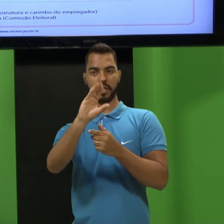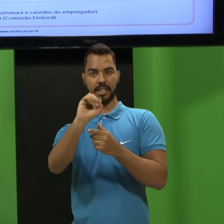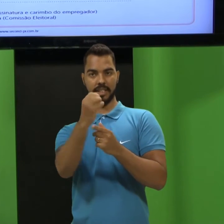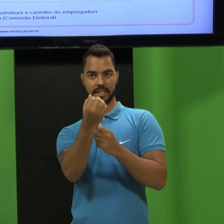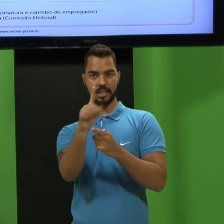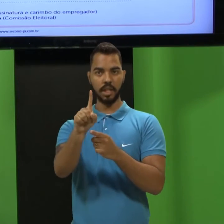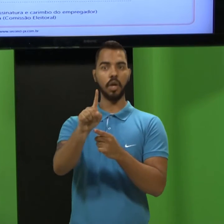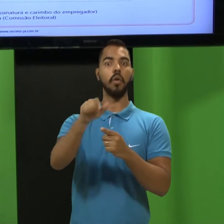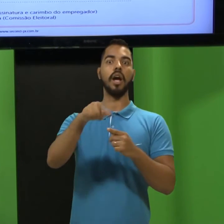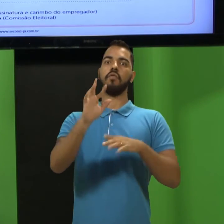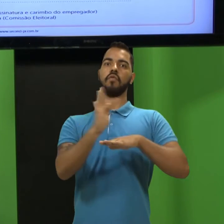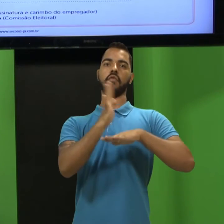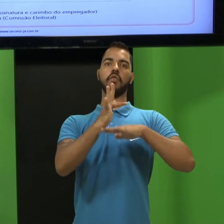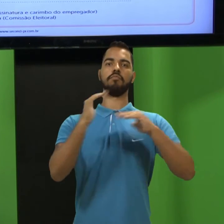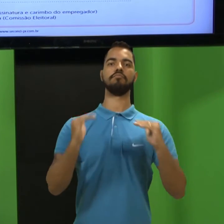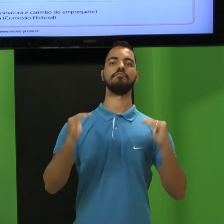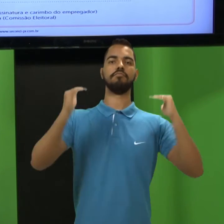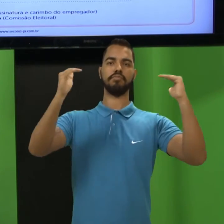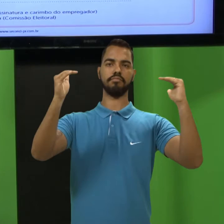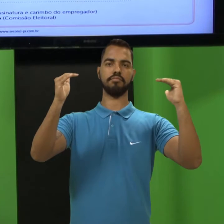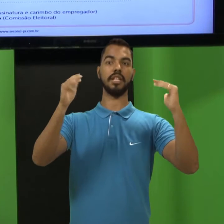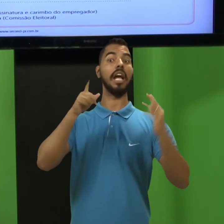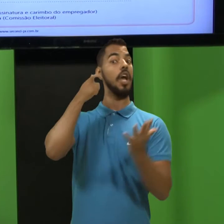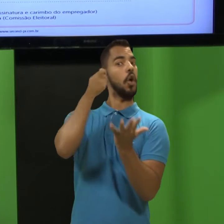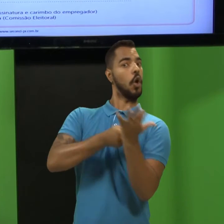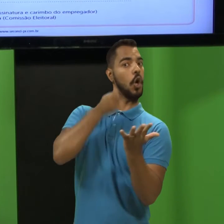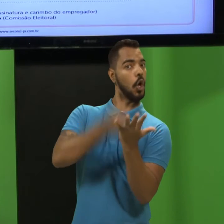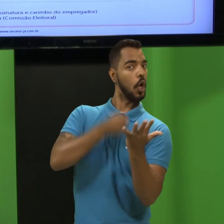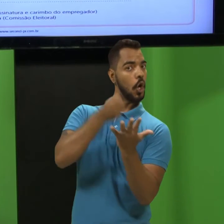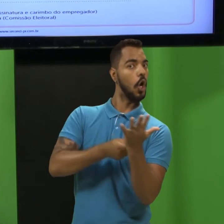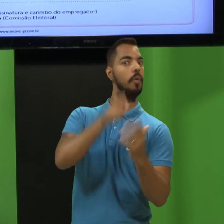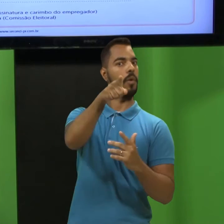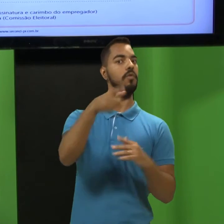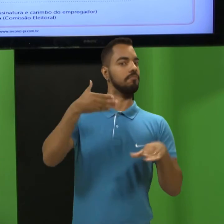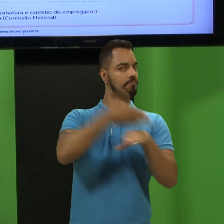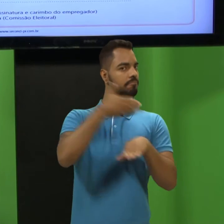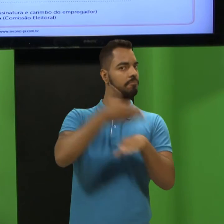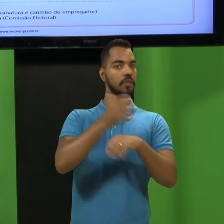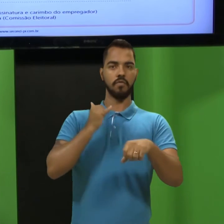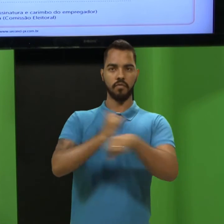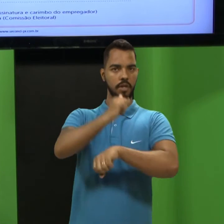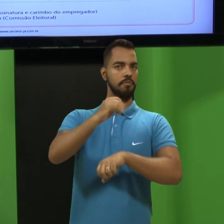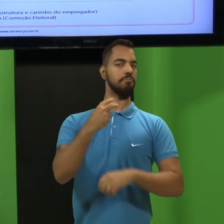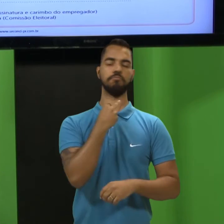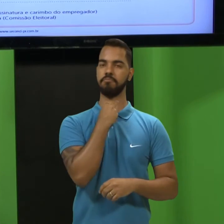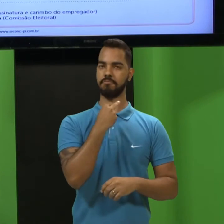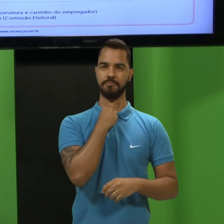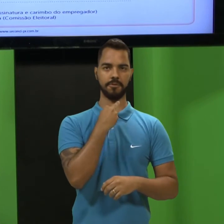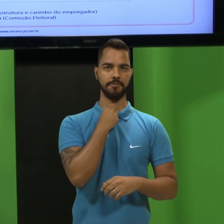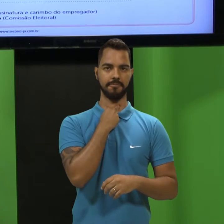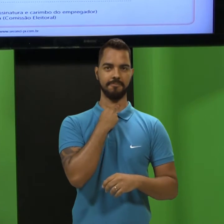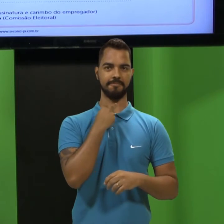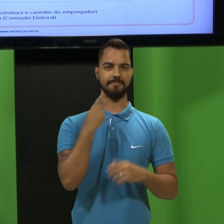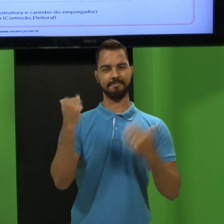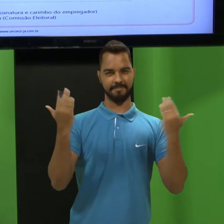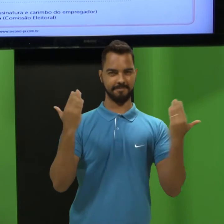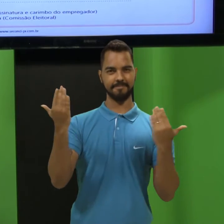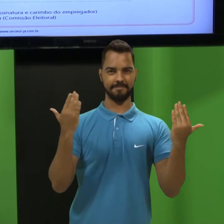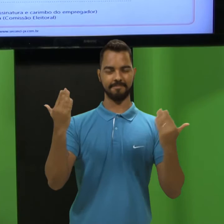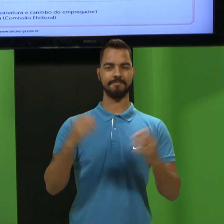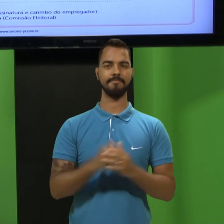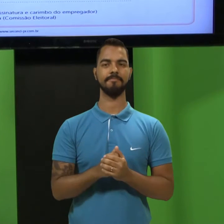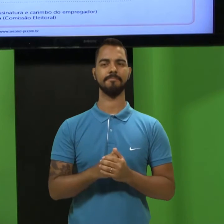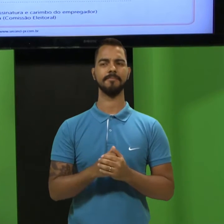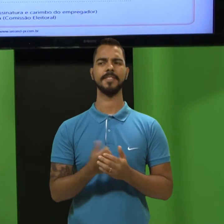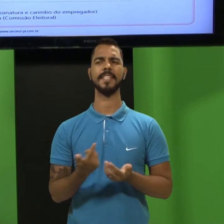que, de certa forma, exige a presença do convidado. Quando optar pelo convite ou pela convocação?